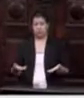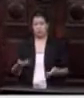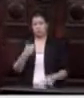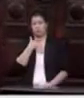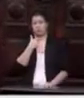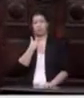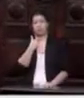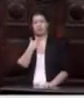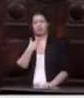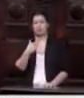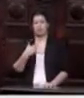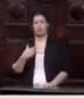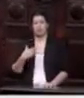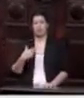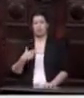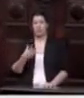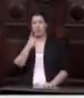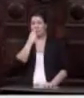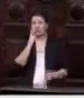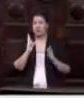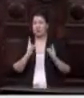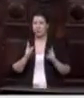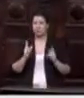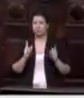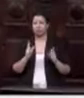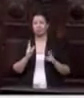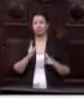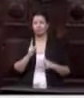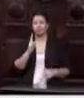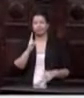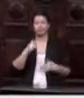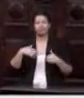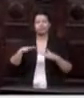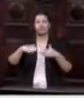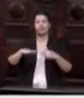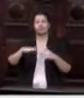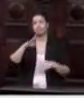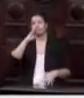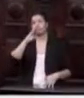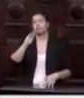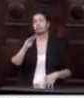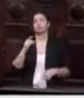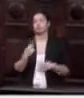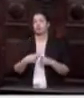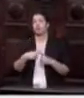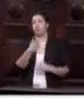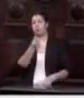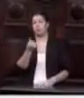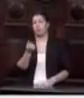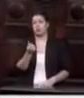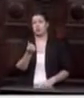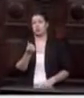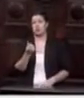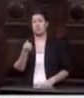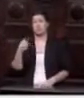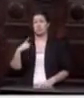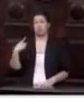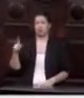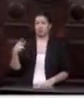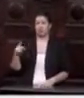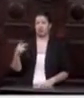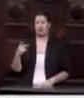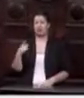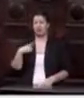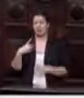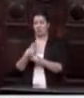não pode fazer assim, tapar o olho e ignorar que existiu 2016, porque 2016, em grande parte, foi reflexo de